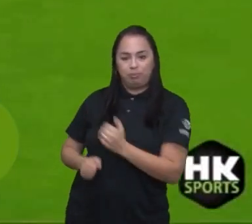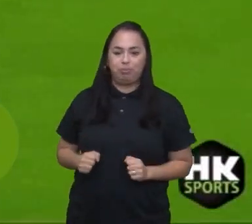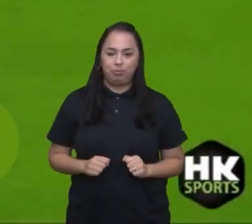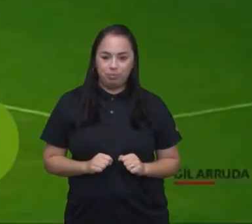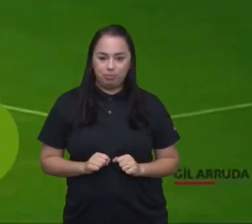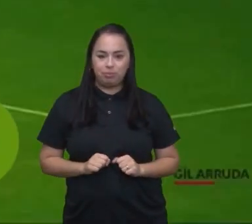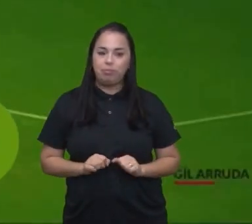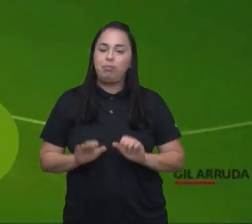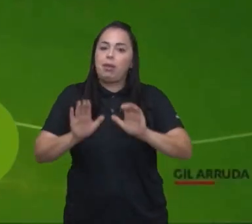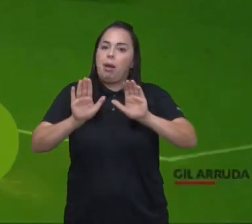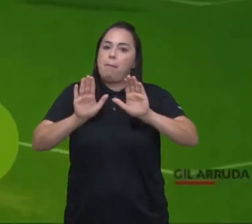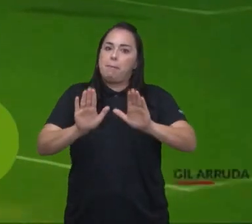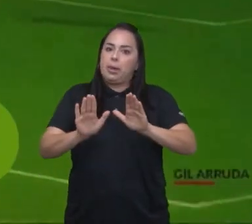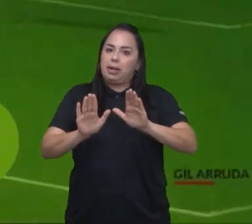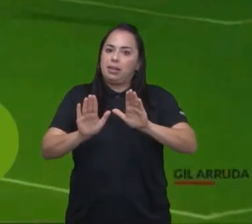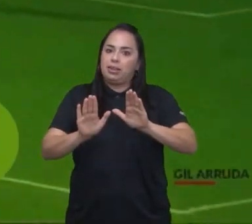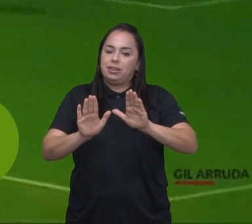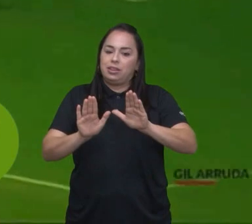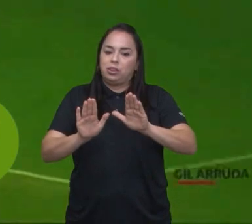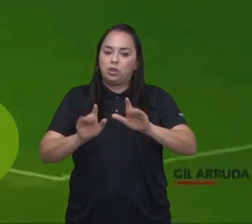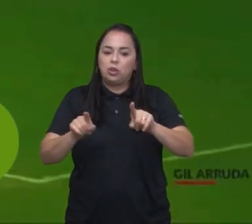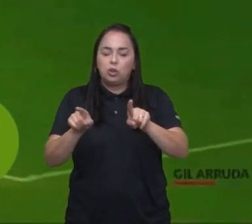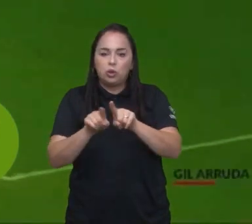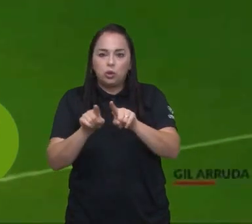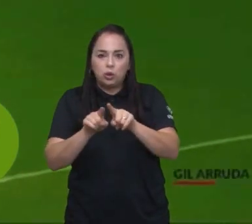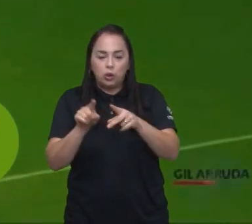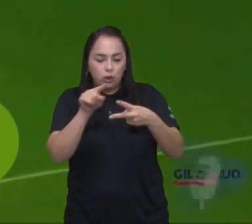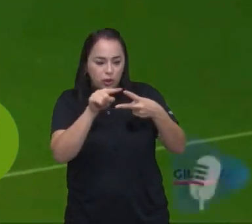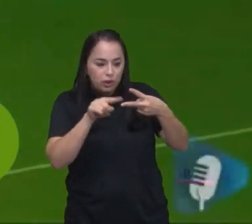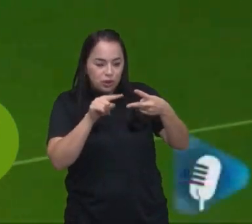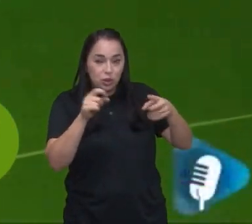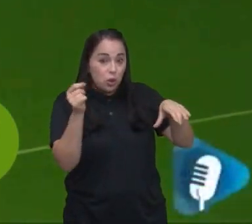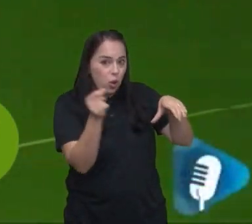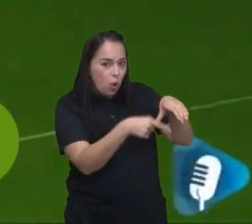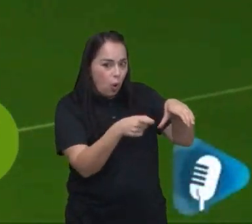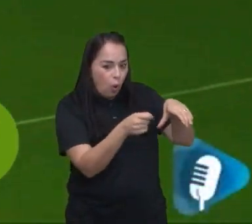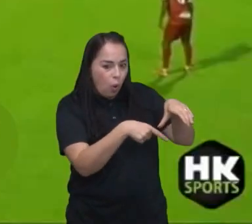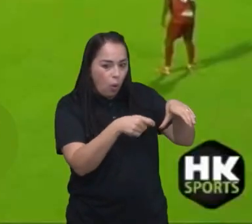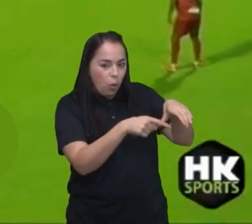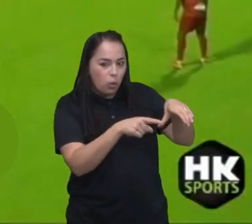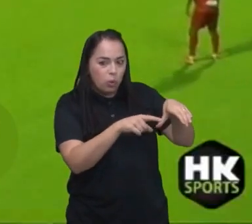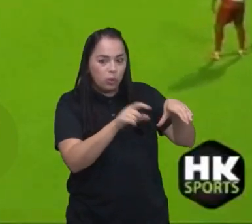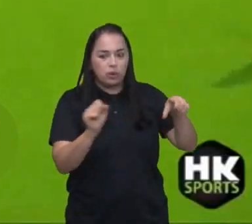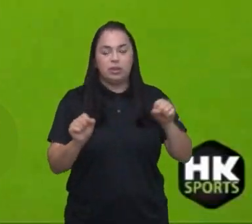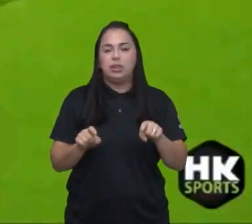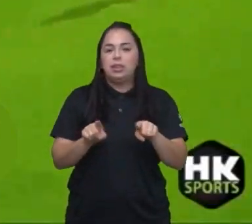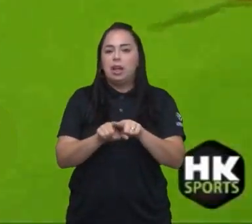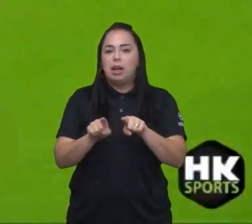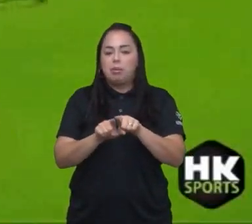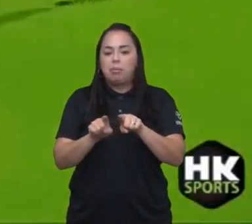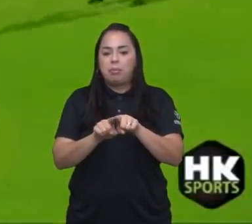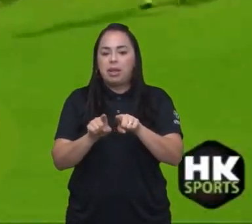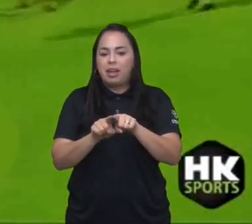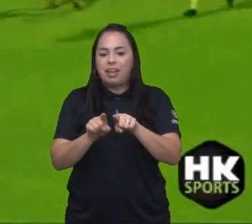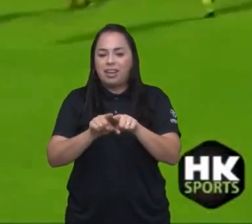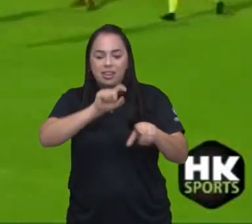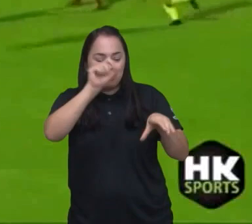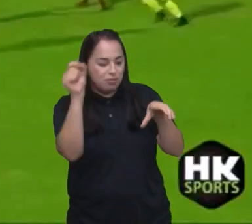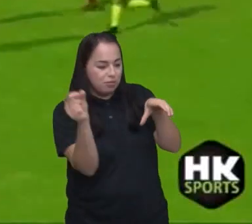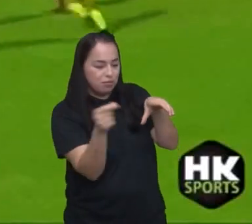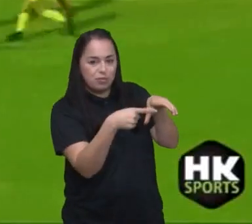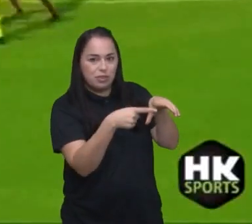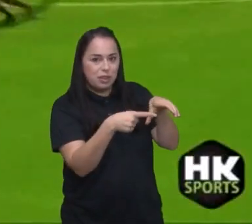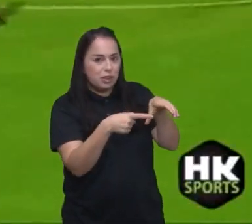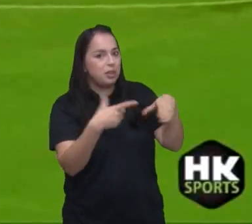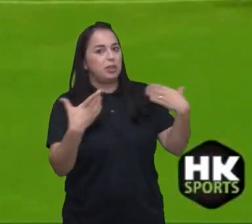James. Mas com 2 gols de cabeça, um no final do primeiro tempo de Yuri e o outro no início do segundo com Pavani,